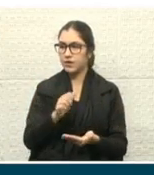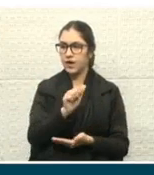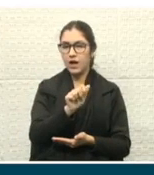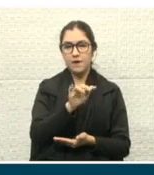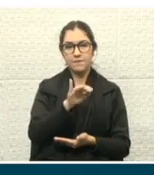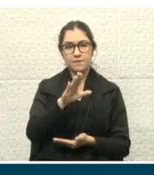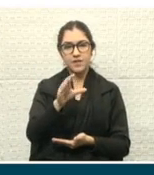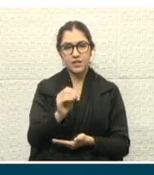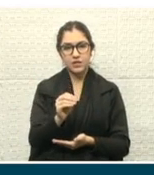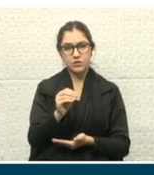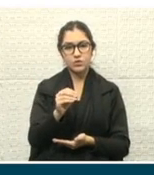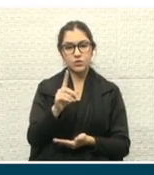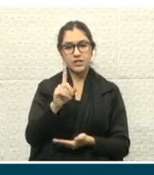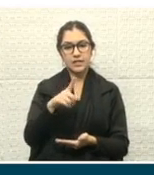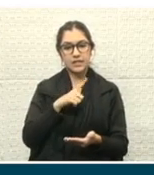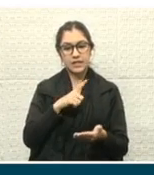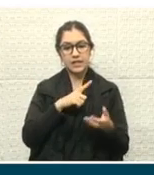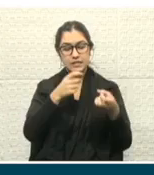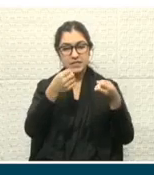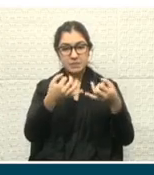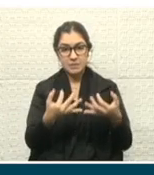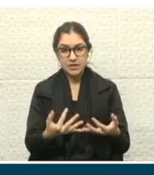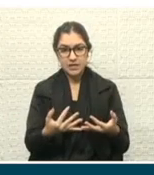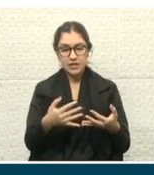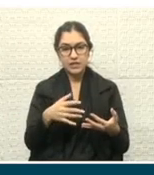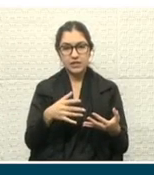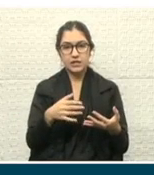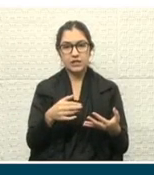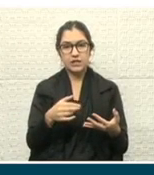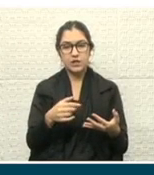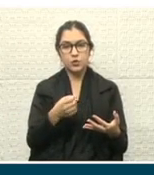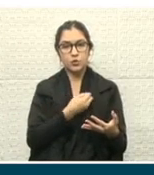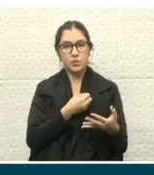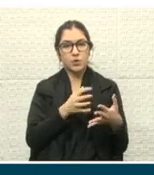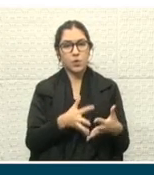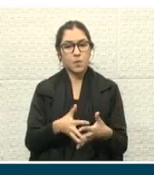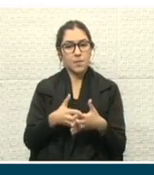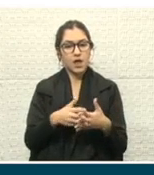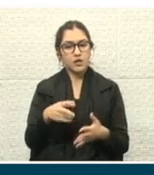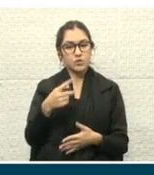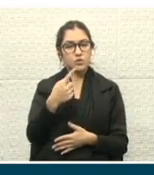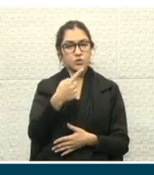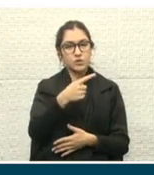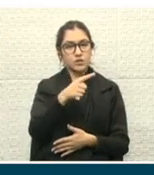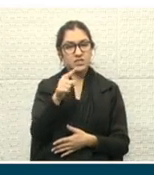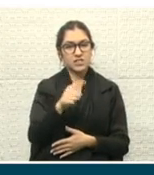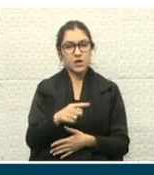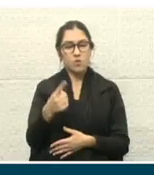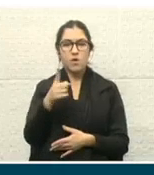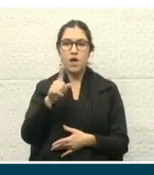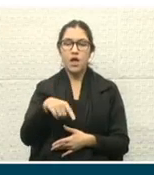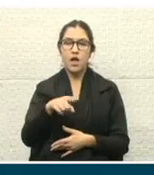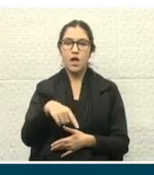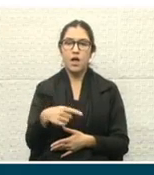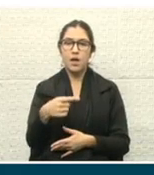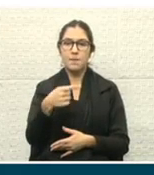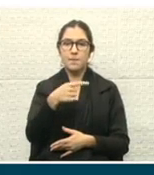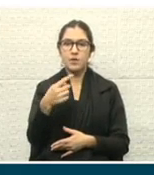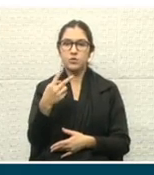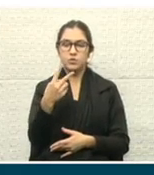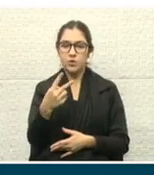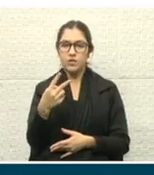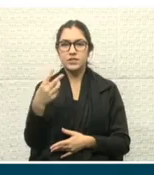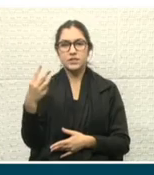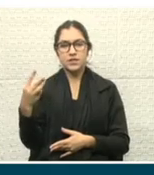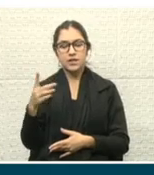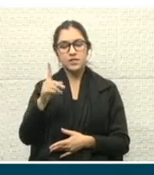afixo, o ponto que descreve esse número complexo Z1 é menos 2, 3, que envolve a parte